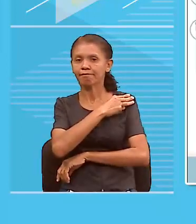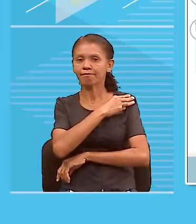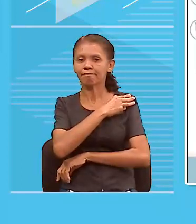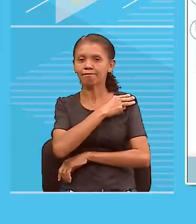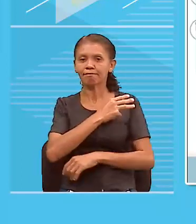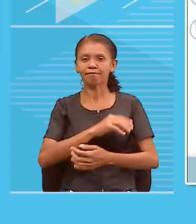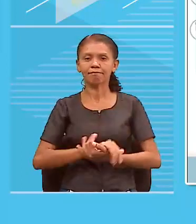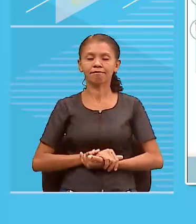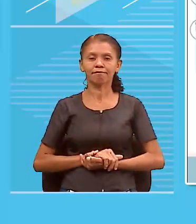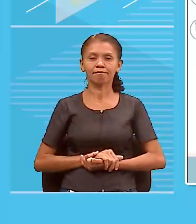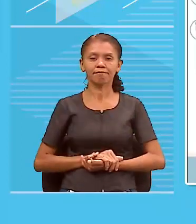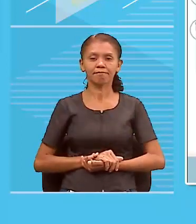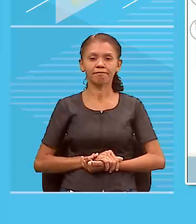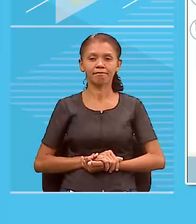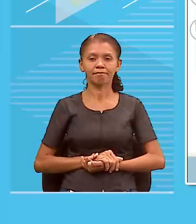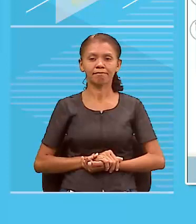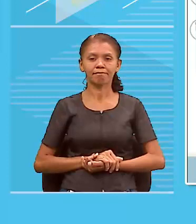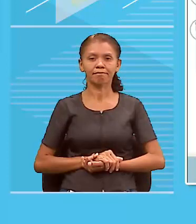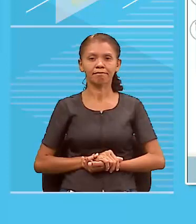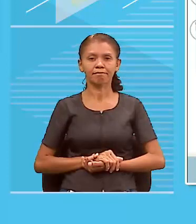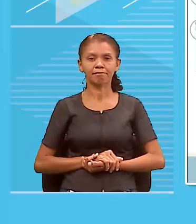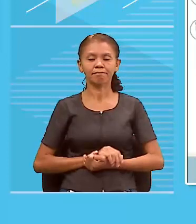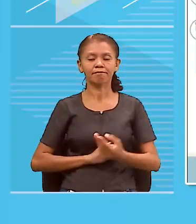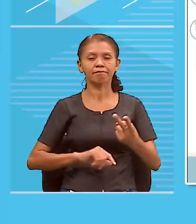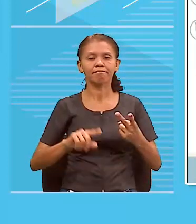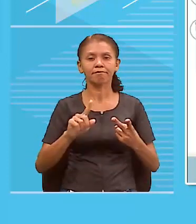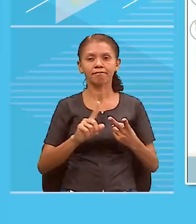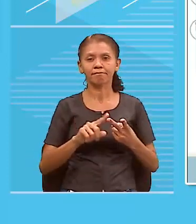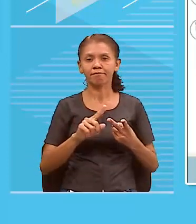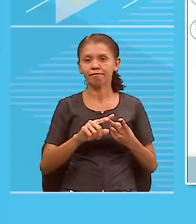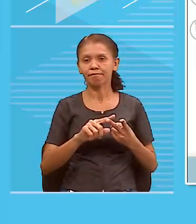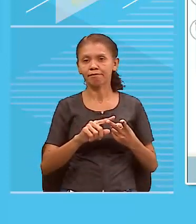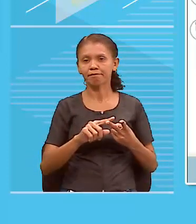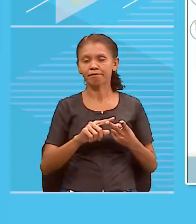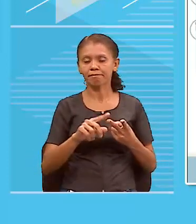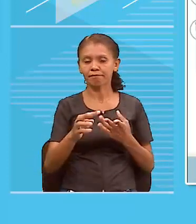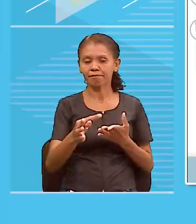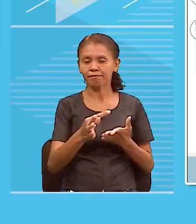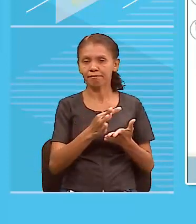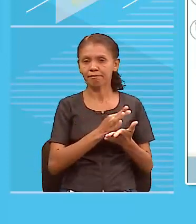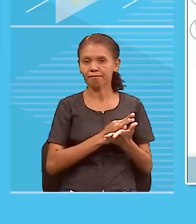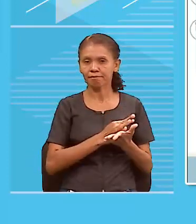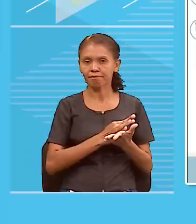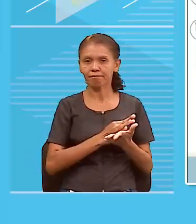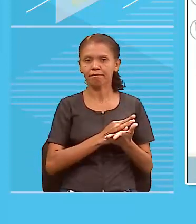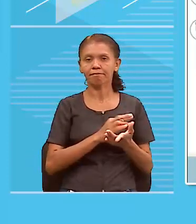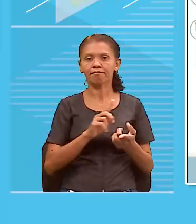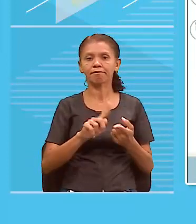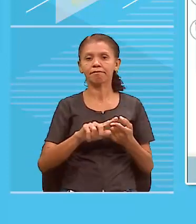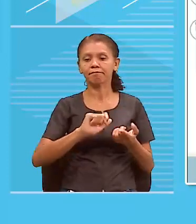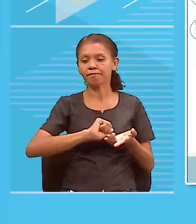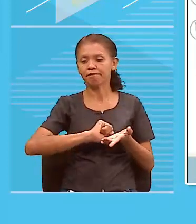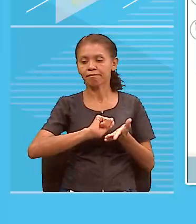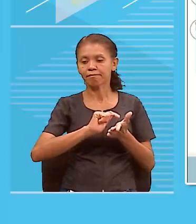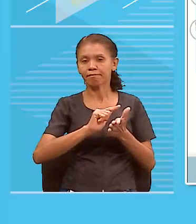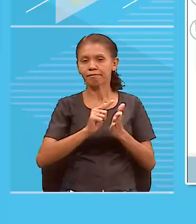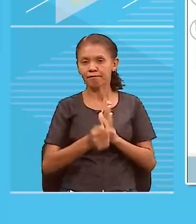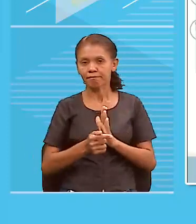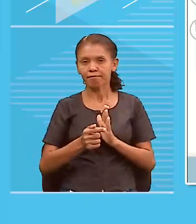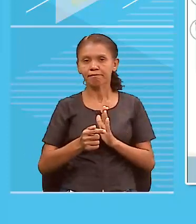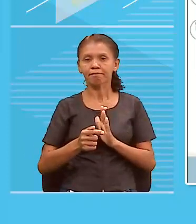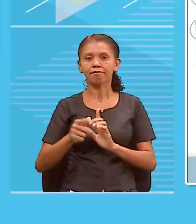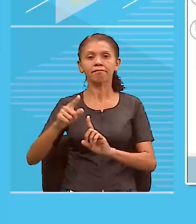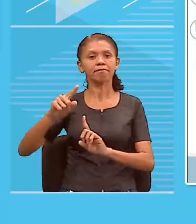série colocamos o texto gênero textual e tipo textual